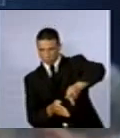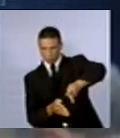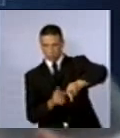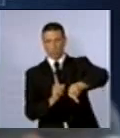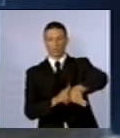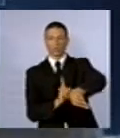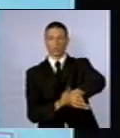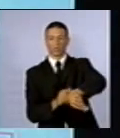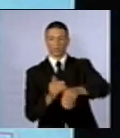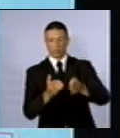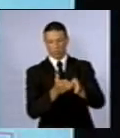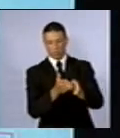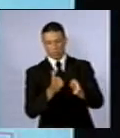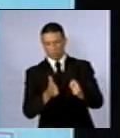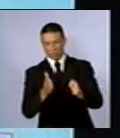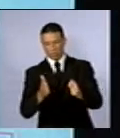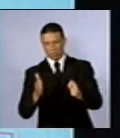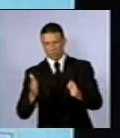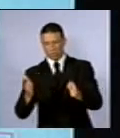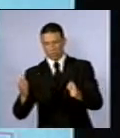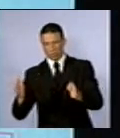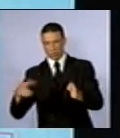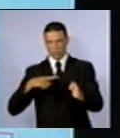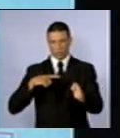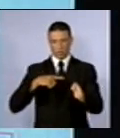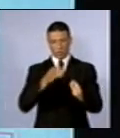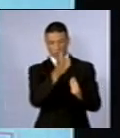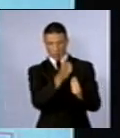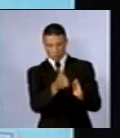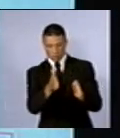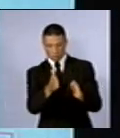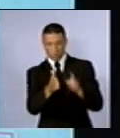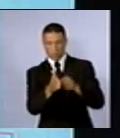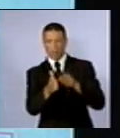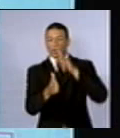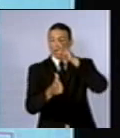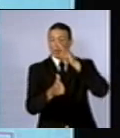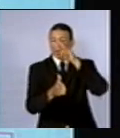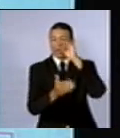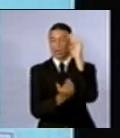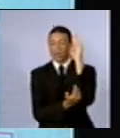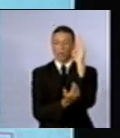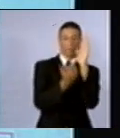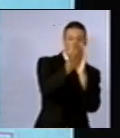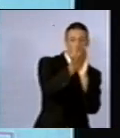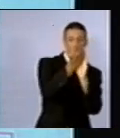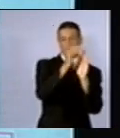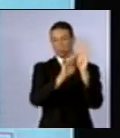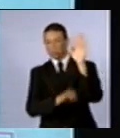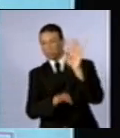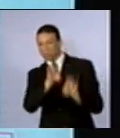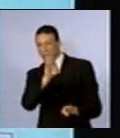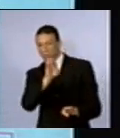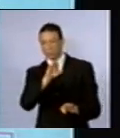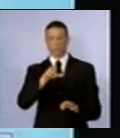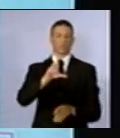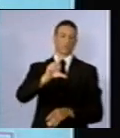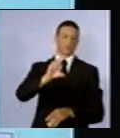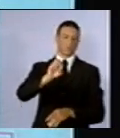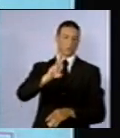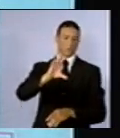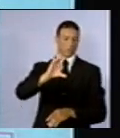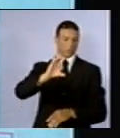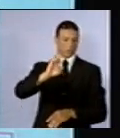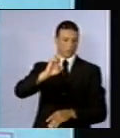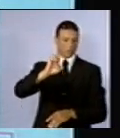tempo considerável até que o agravo à saúde, a patologia se manifeste, a leucemia, nesses